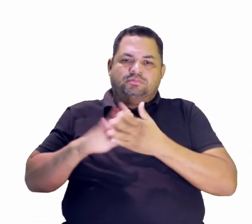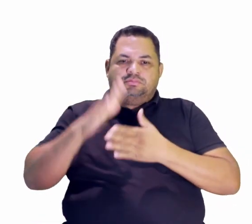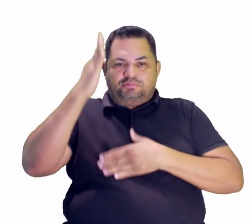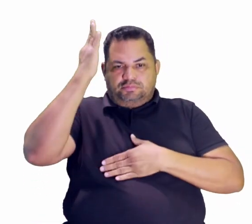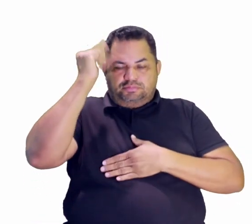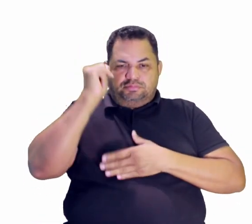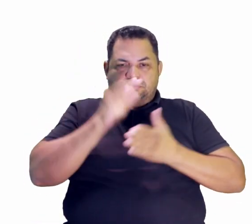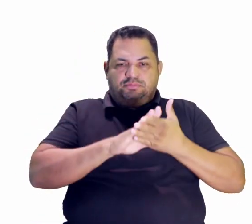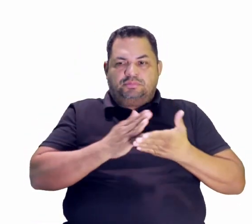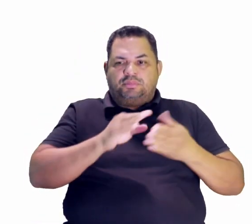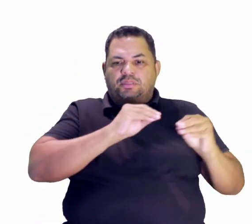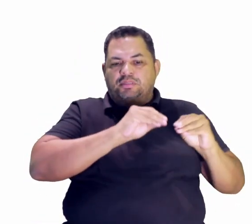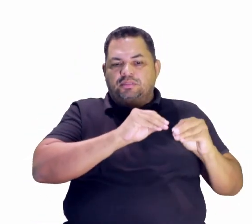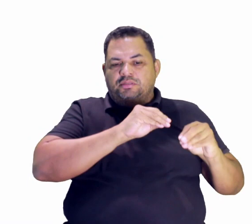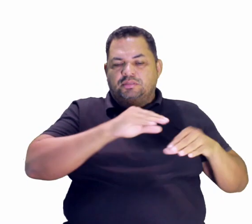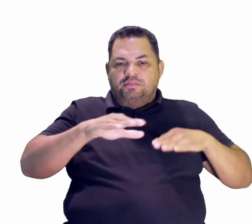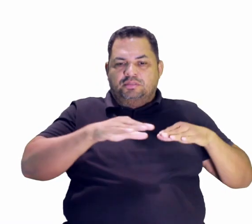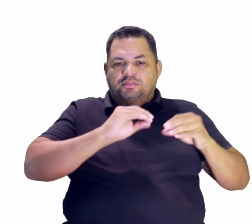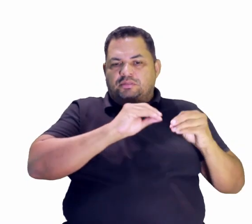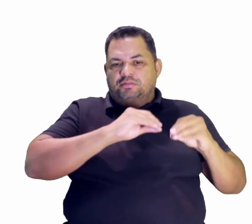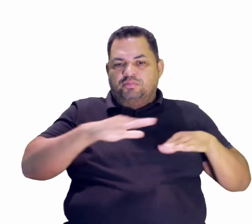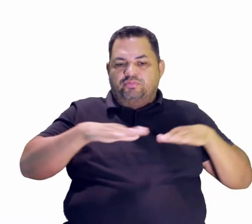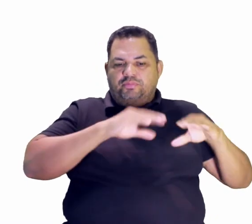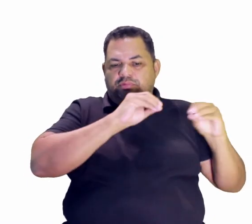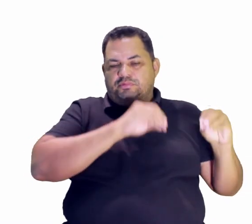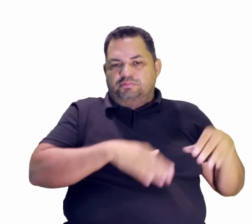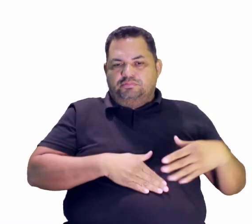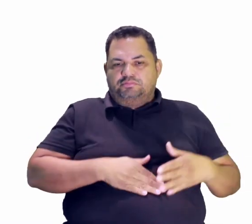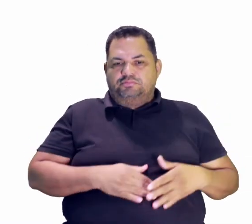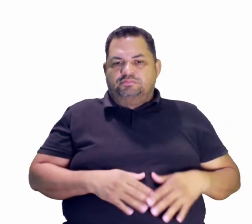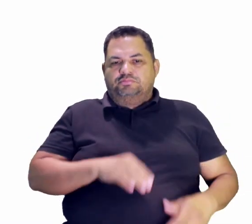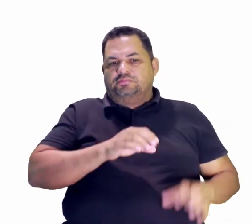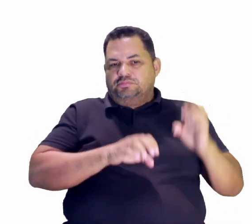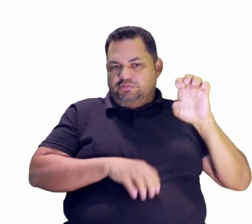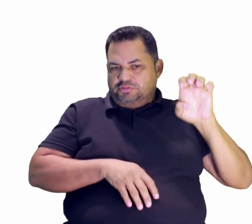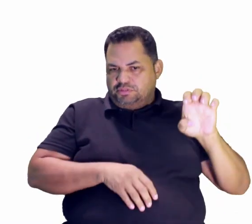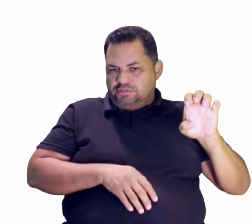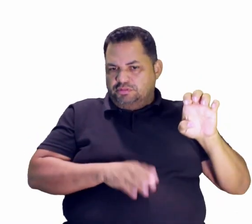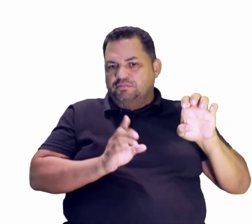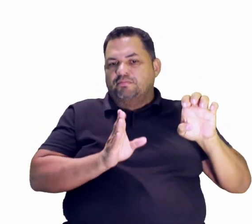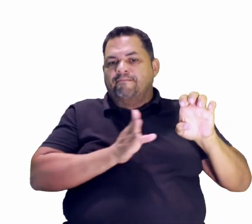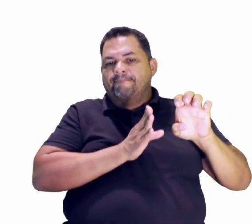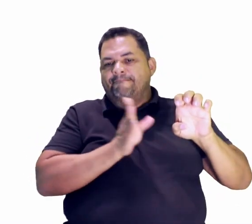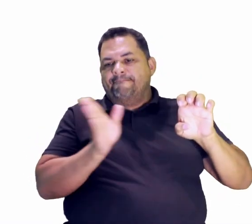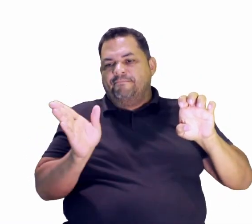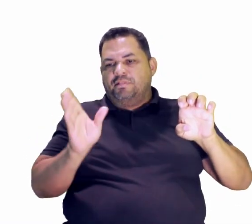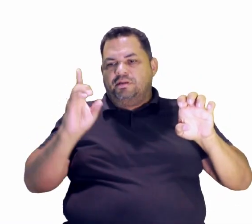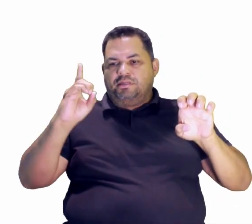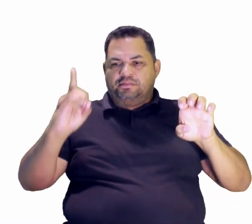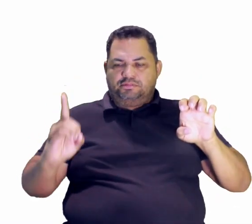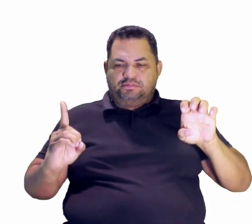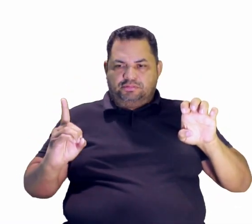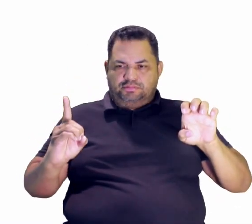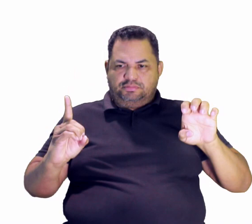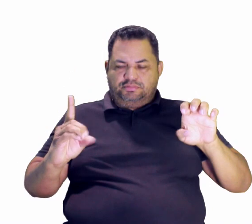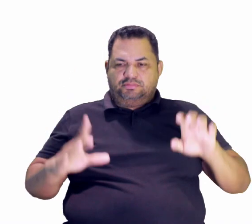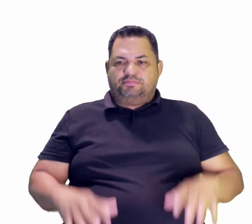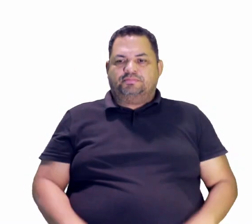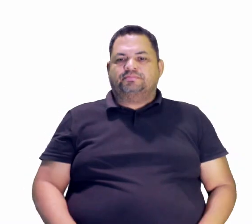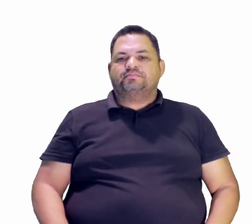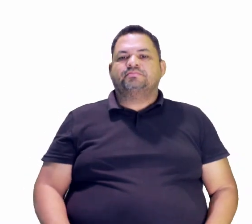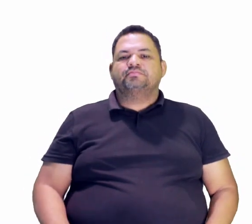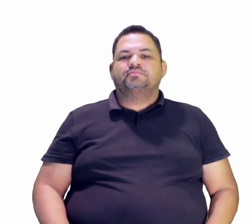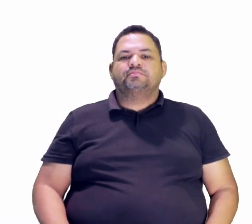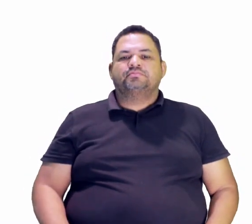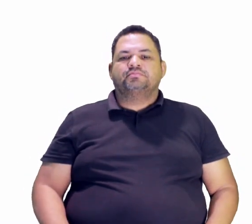se move na horizontal para a direita, aqui no meu desenho. Se tivesse posto a setinha para o outro lado, ele se movia para a